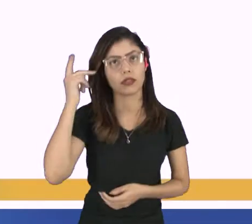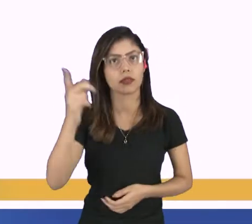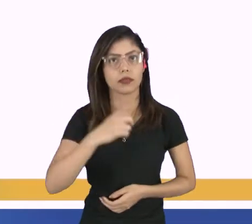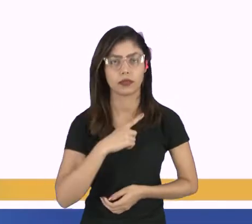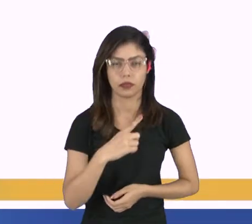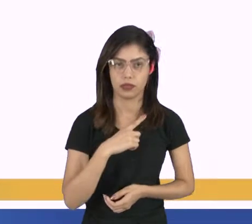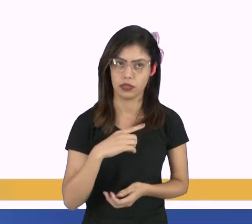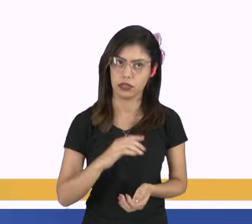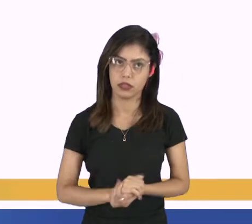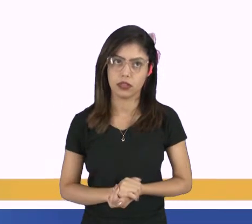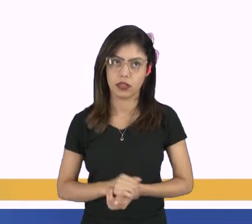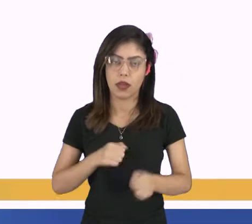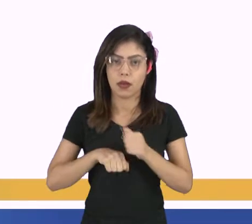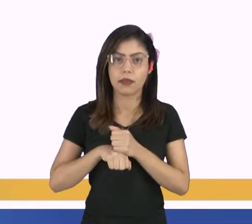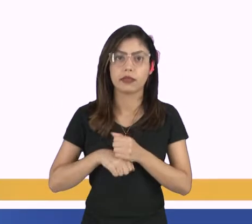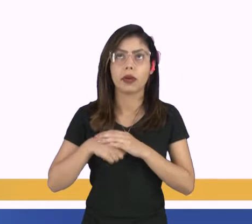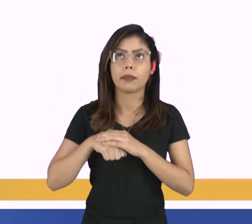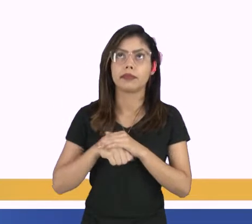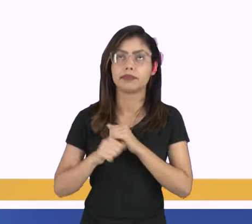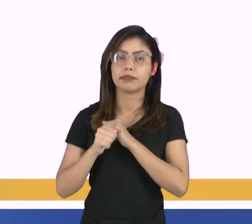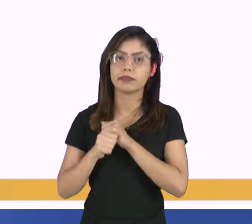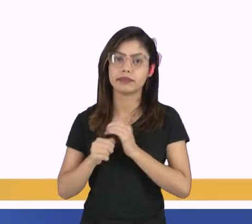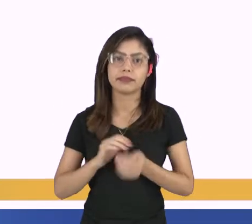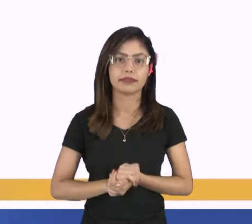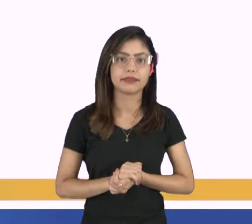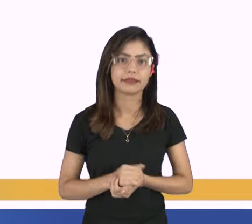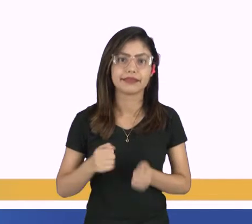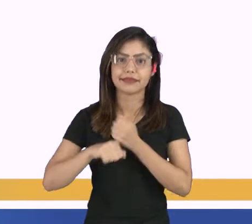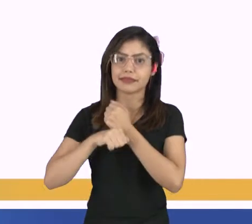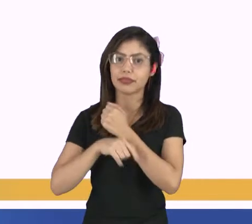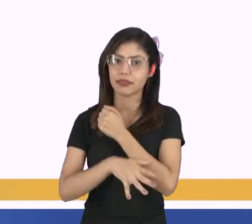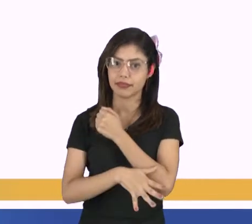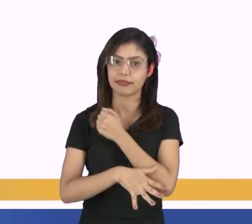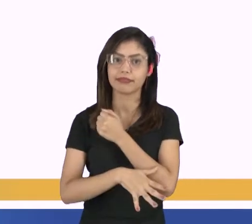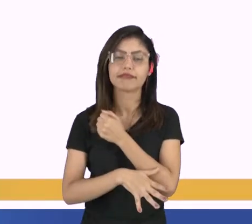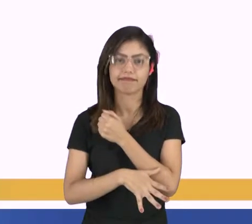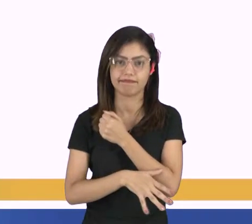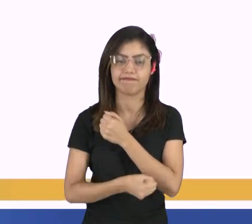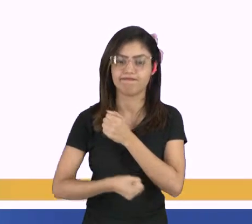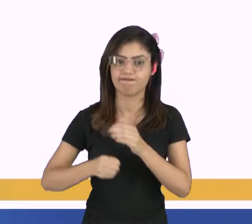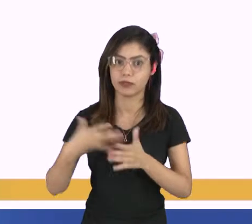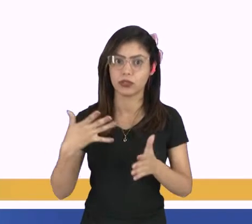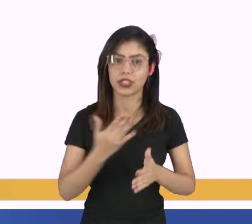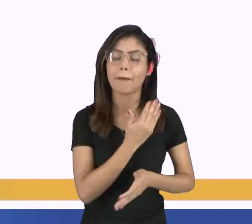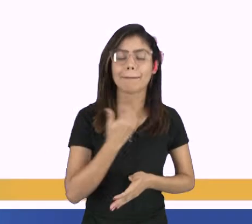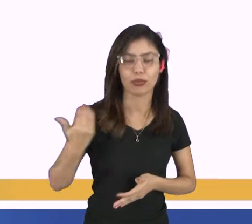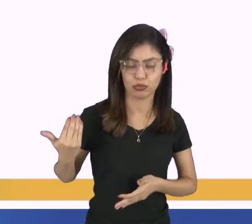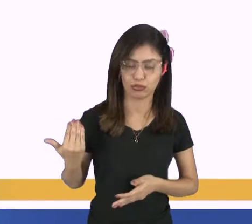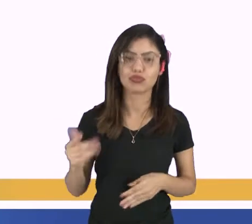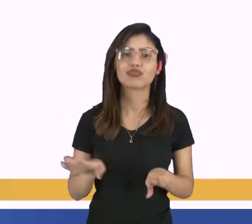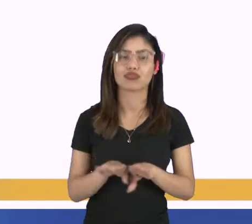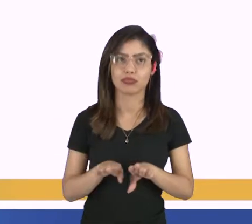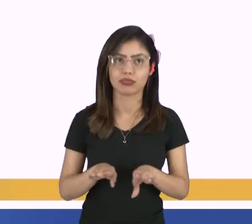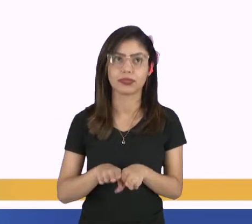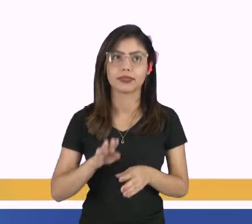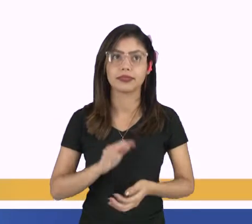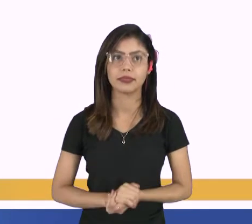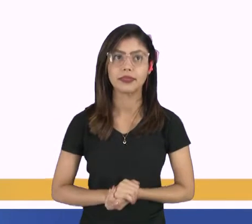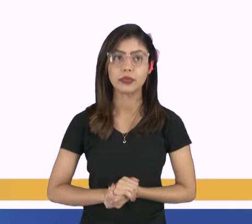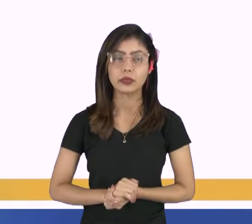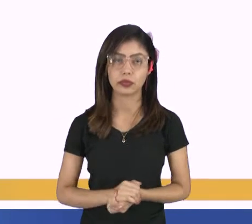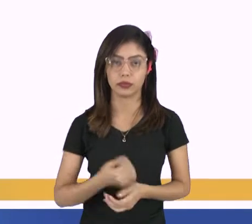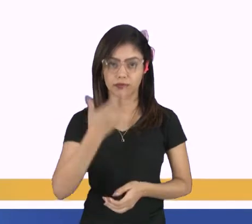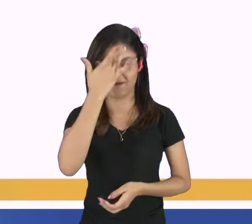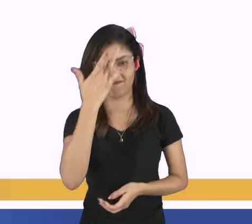ter uma disenteria muito forte. Elas têm uma diarreia tão aguda que pode levar à morte. E aí, nesse momento, as pessoas